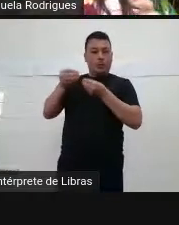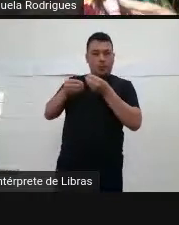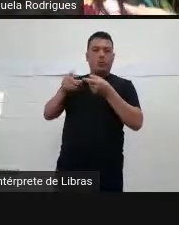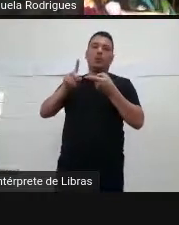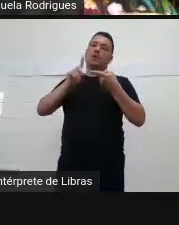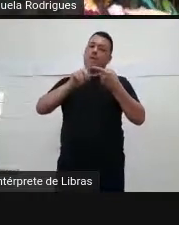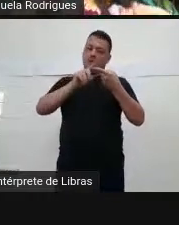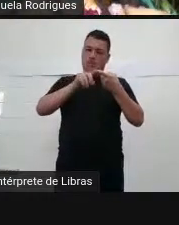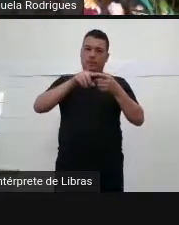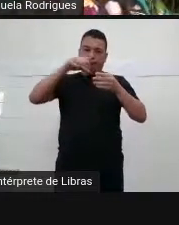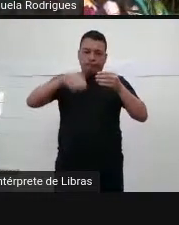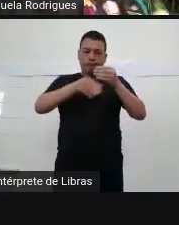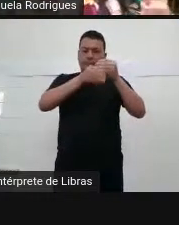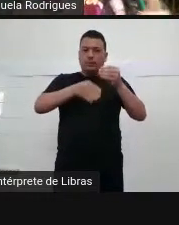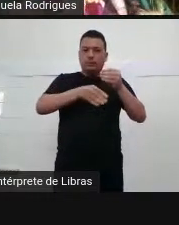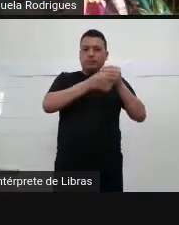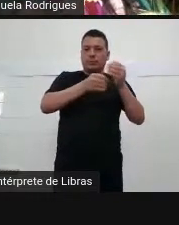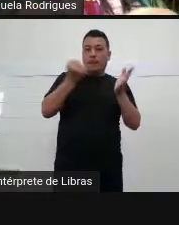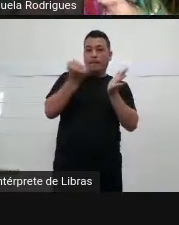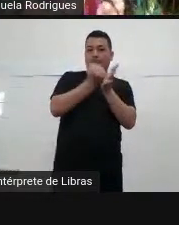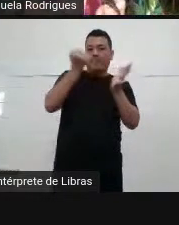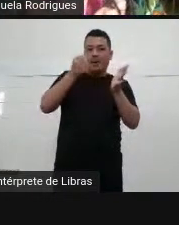também marcas que vão